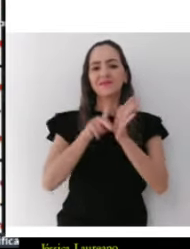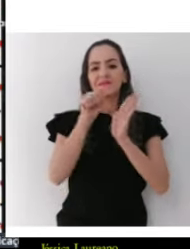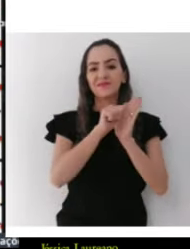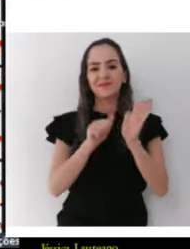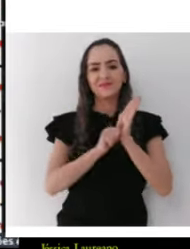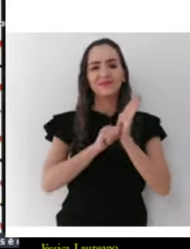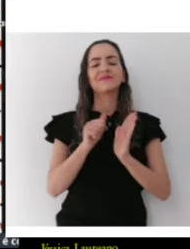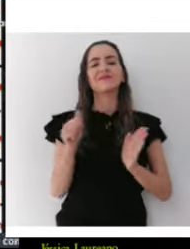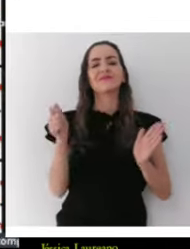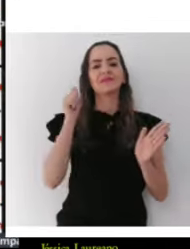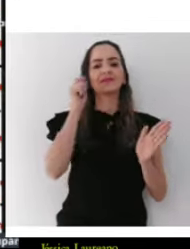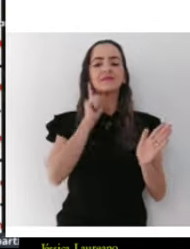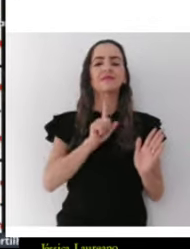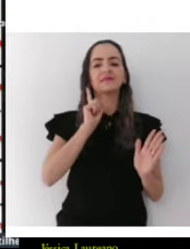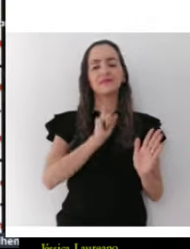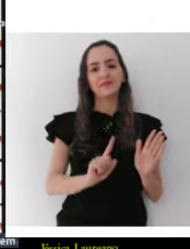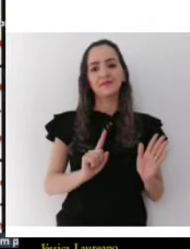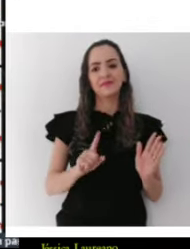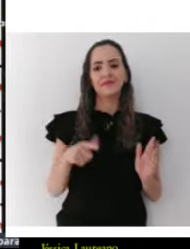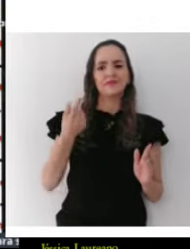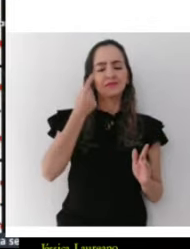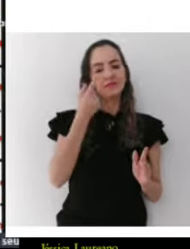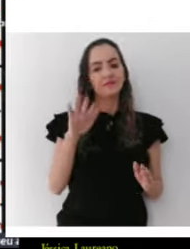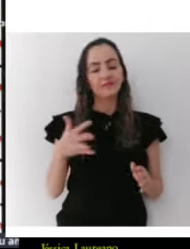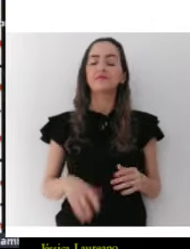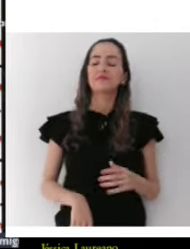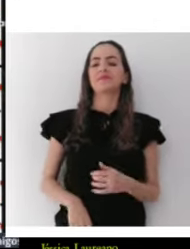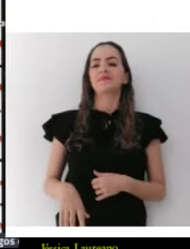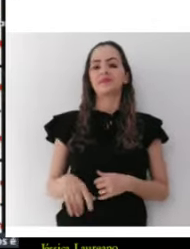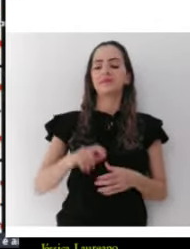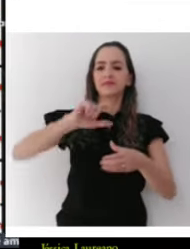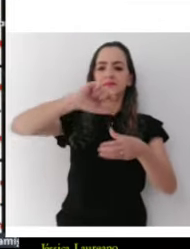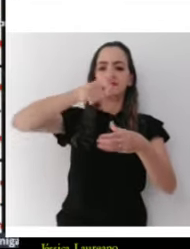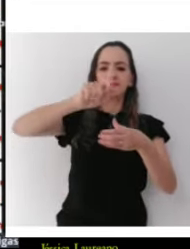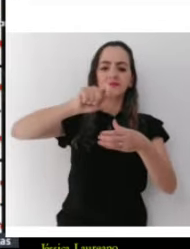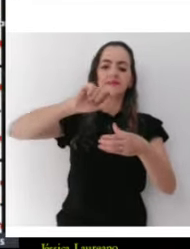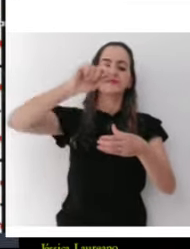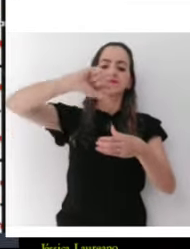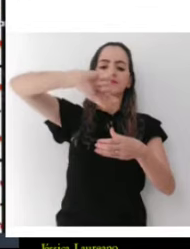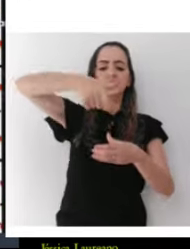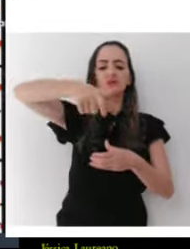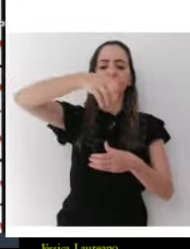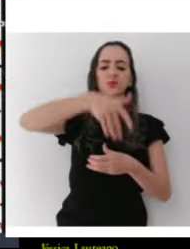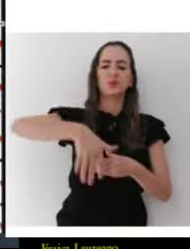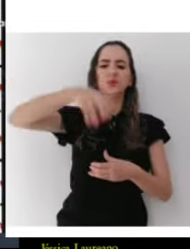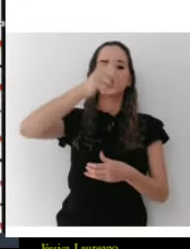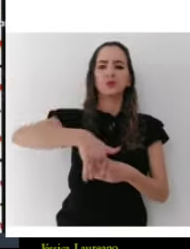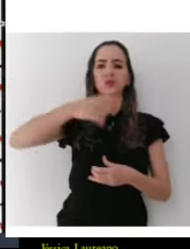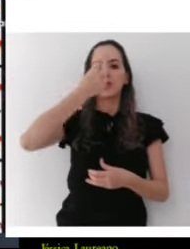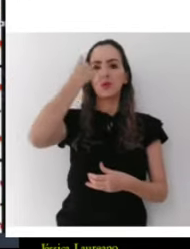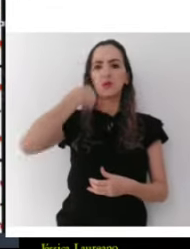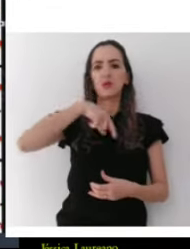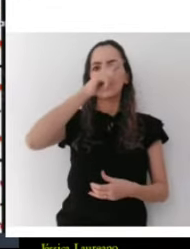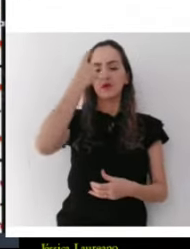torneira despeja 75 litros de água por 1 hora. Quanto tempo levará para encher uma caixa d'água que